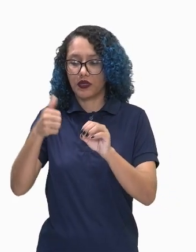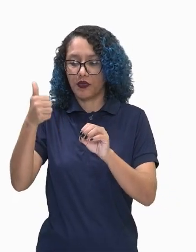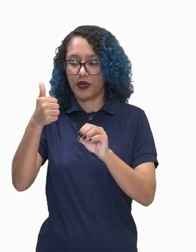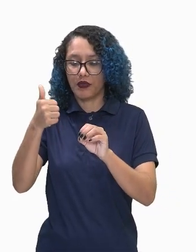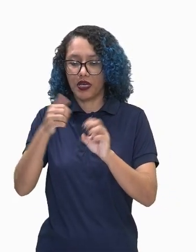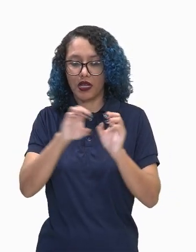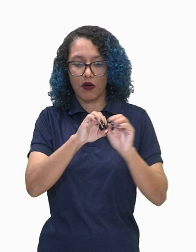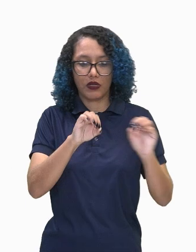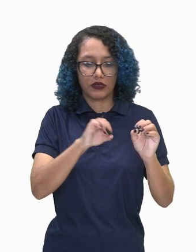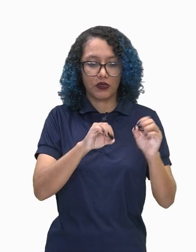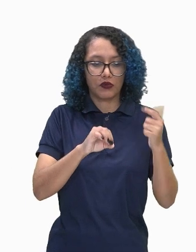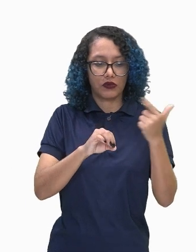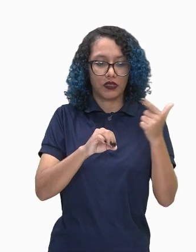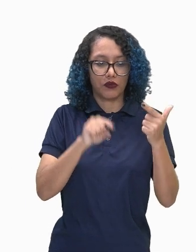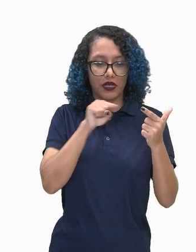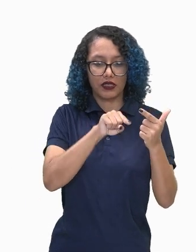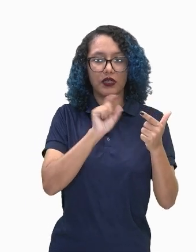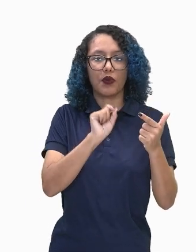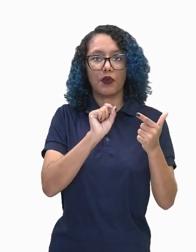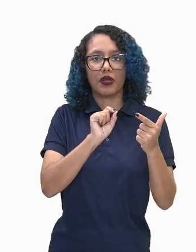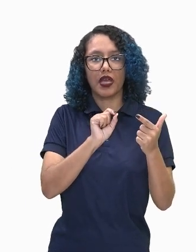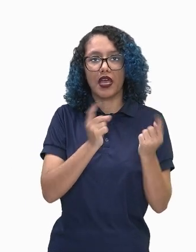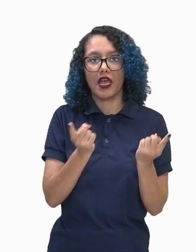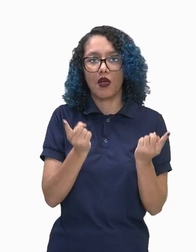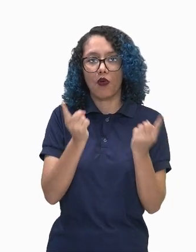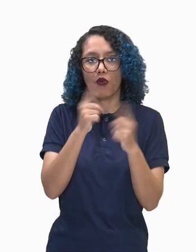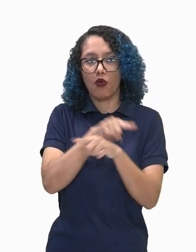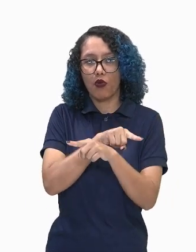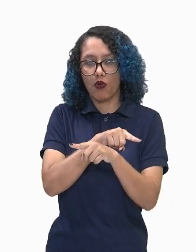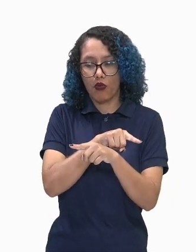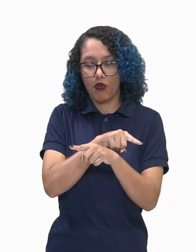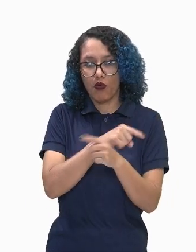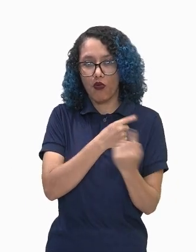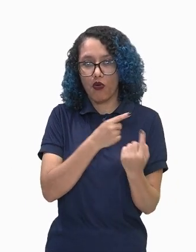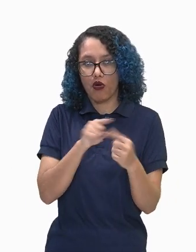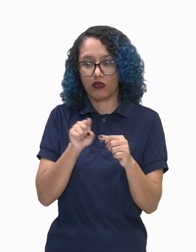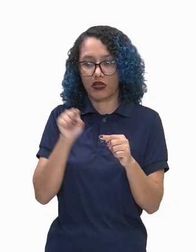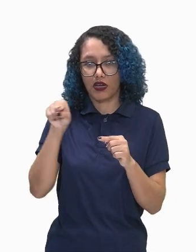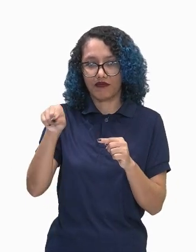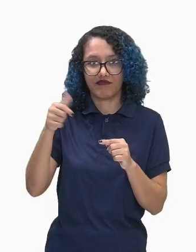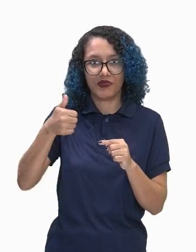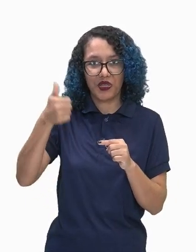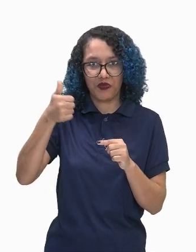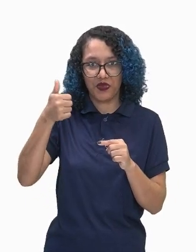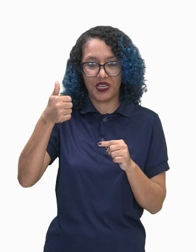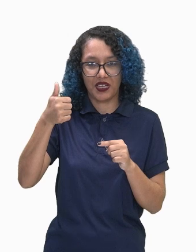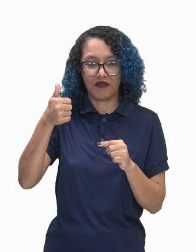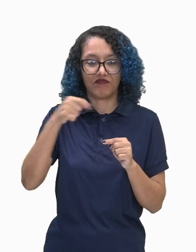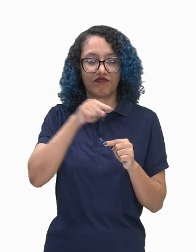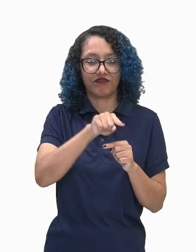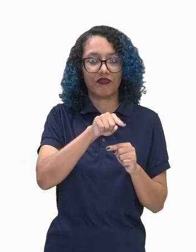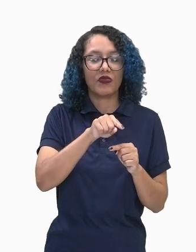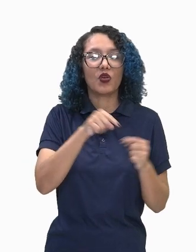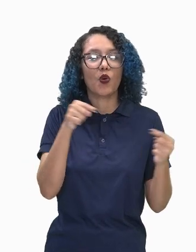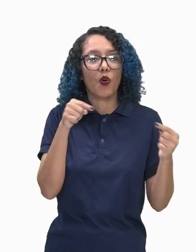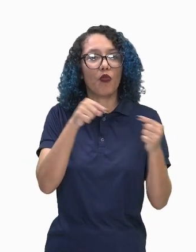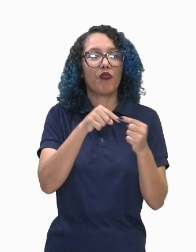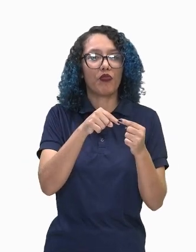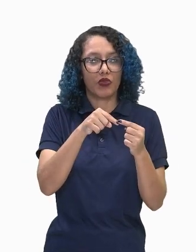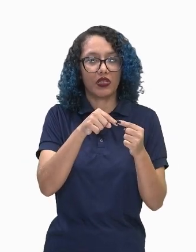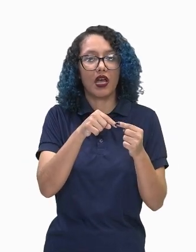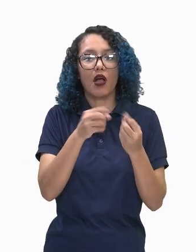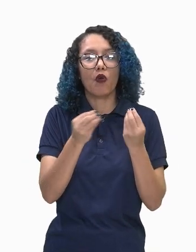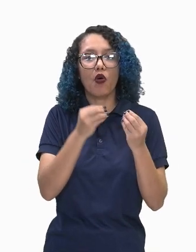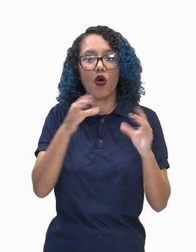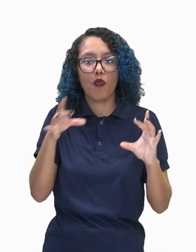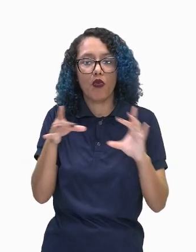tem uma segunda, e essa segunda faz oposição à primeira, tá? E aí essa oposição é caracterizada pela presença da